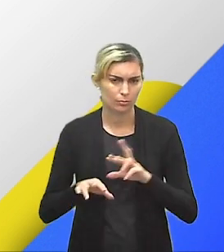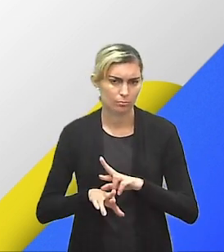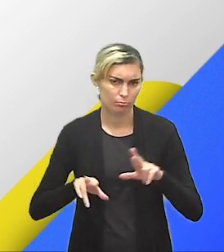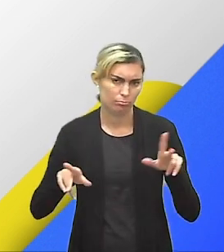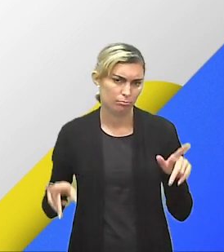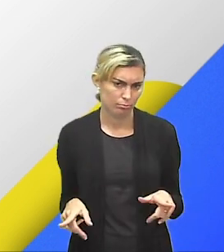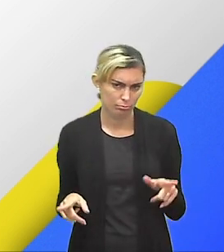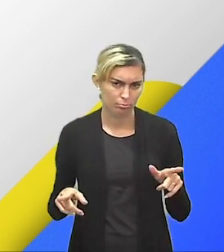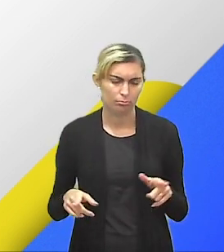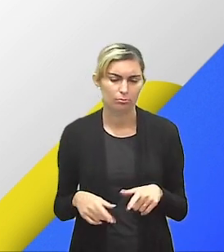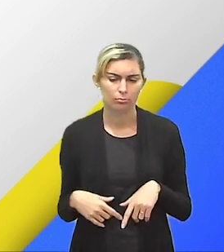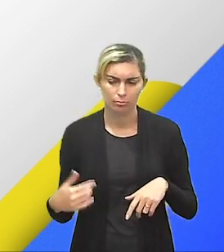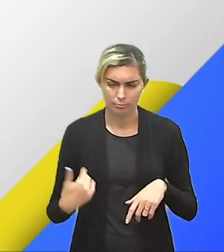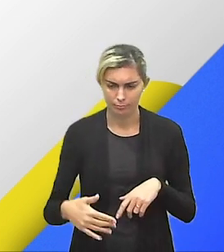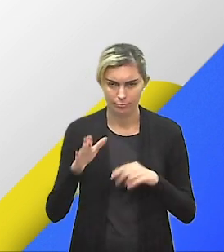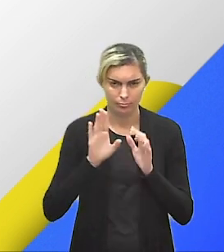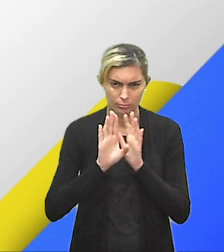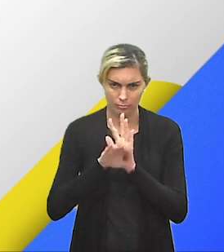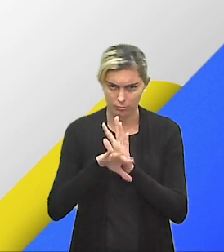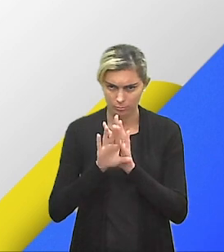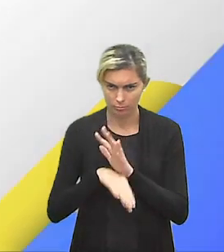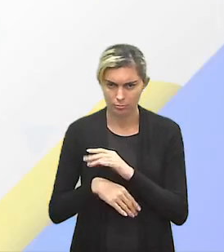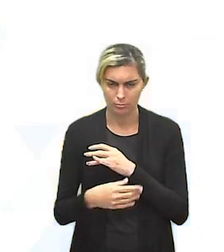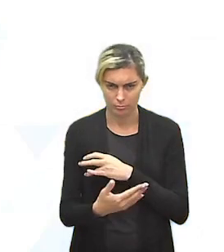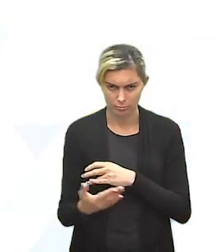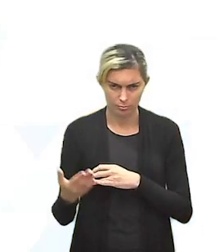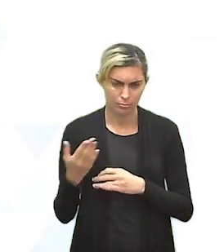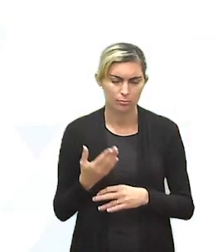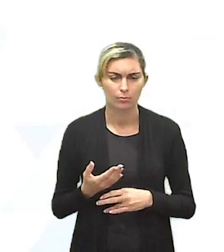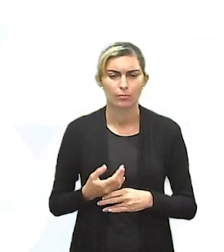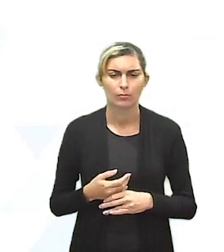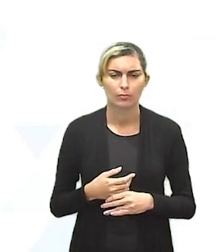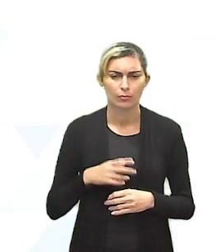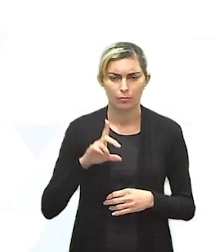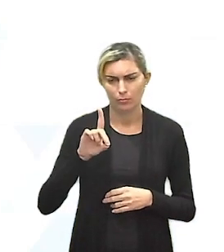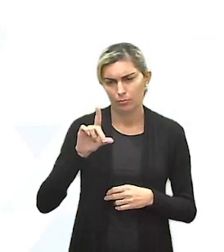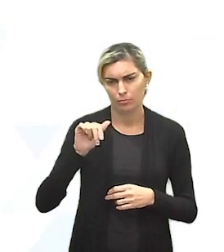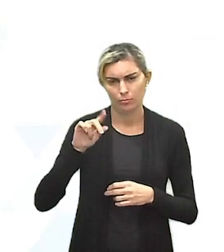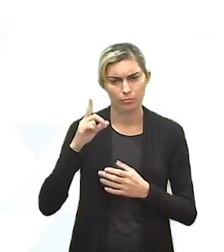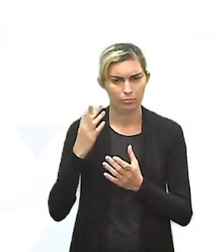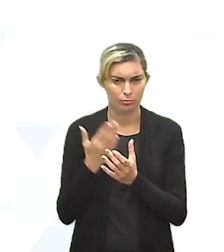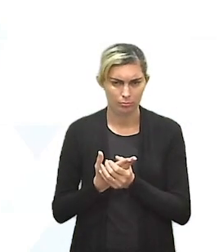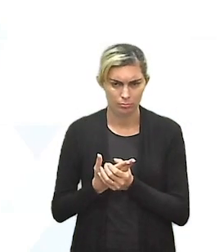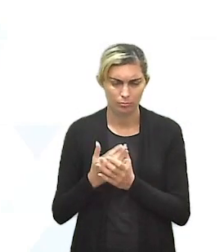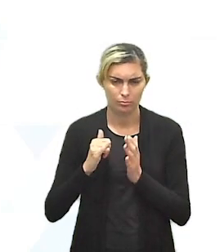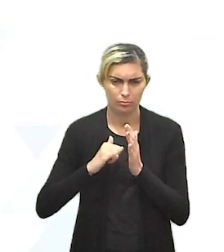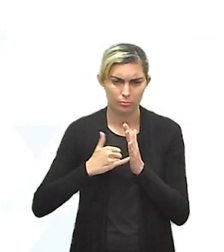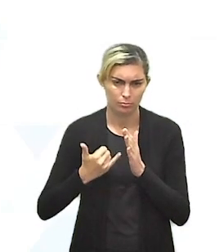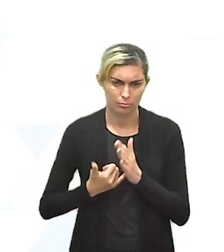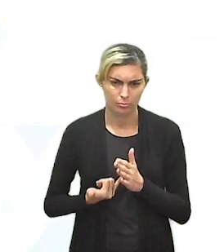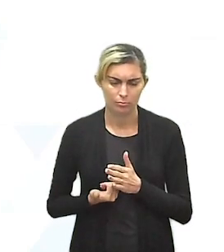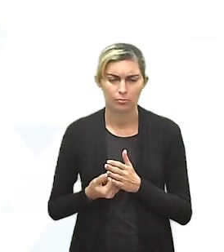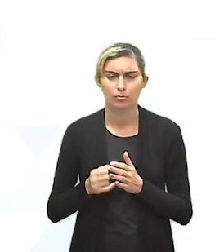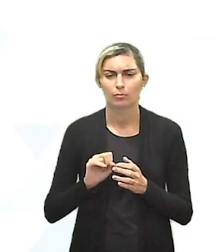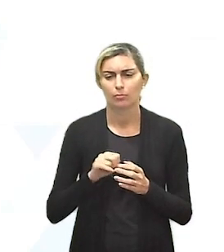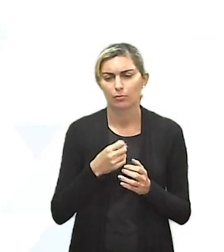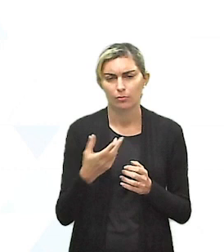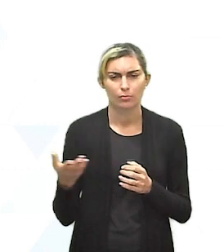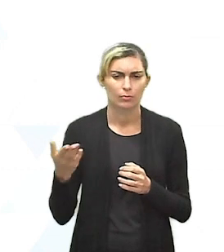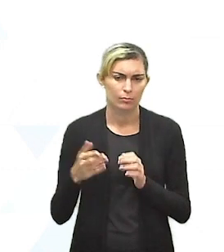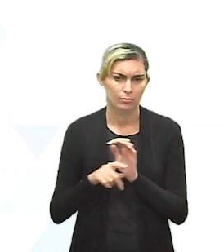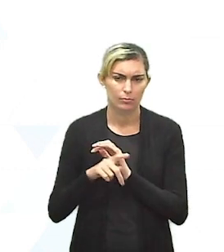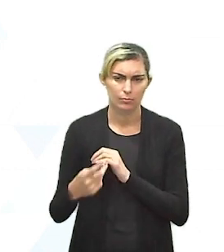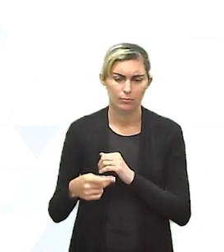distintas. Vamos conceituar o que vem a ser cada um deles? O dado é um registro ou anotação a respeito de